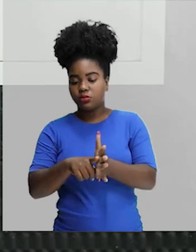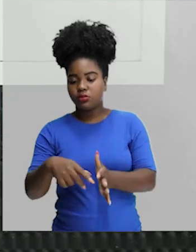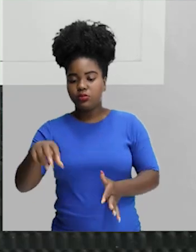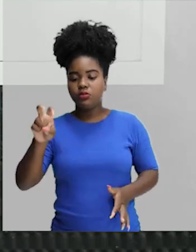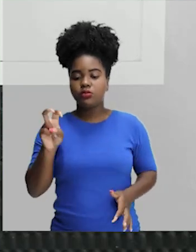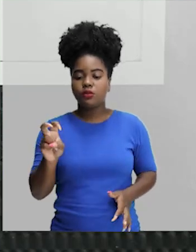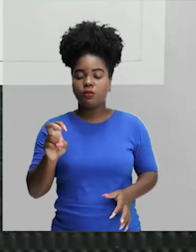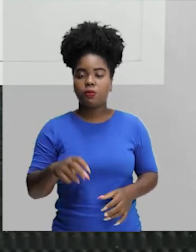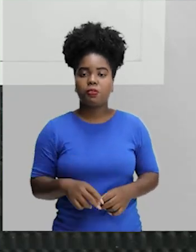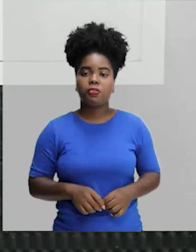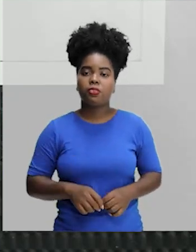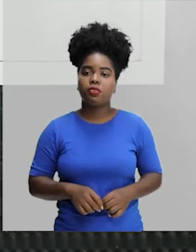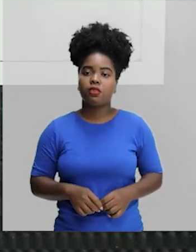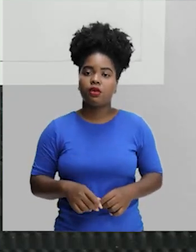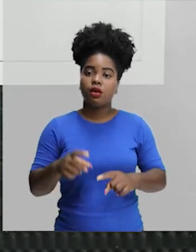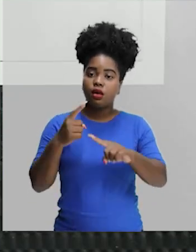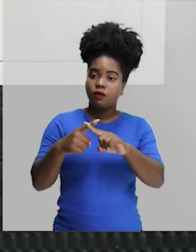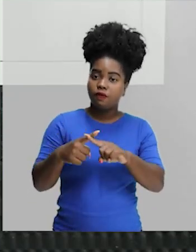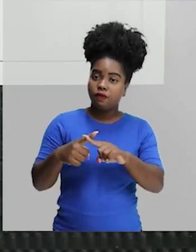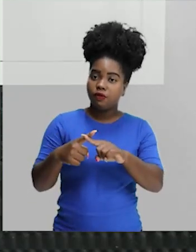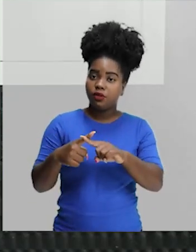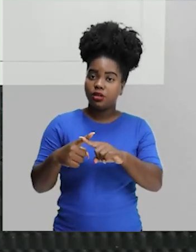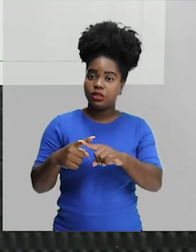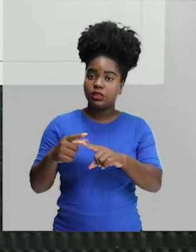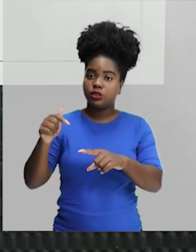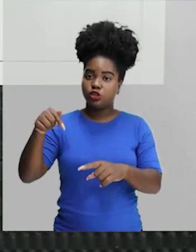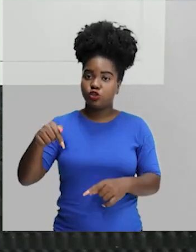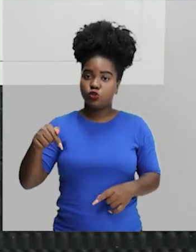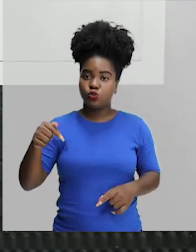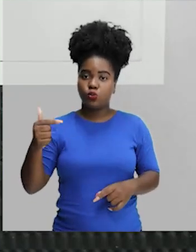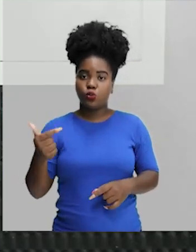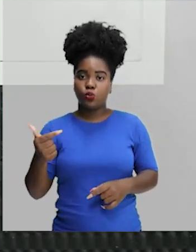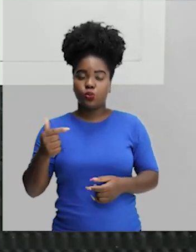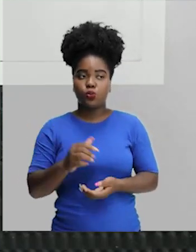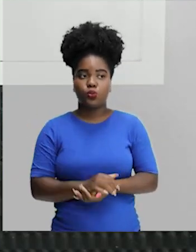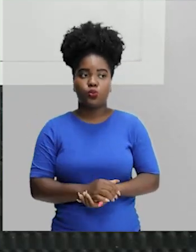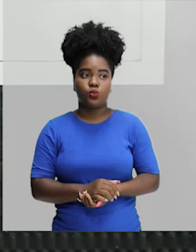5, vezes o Q2,